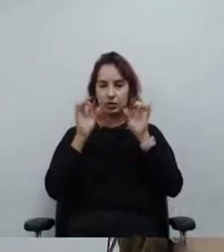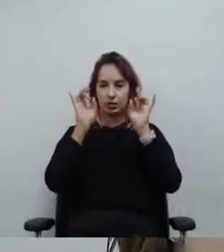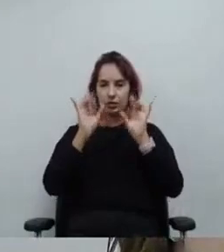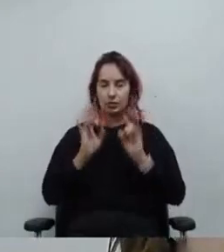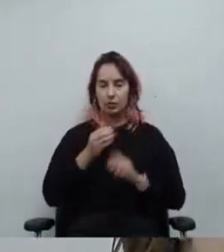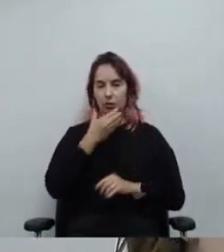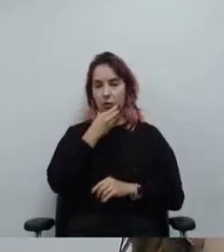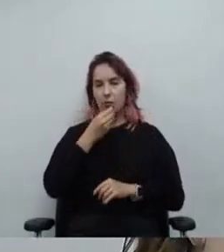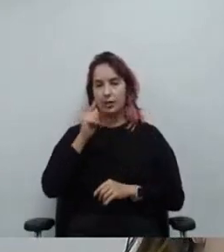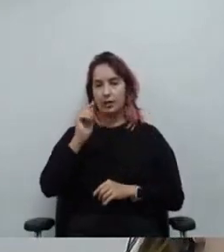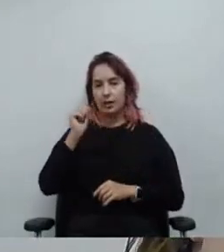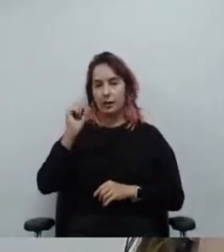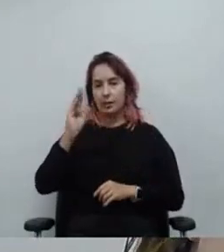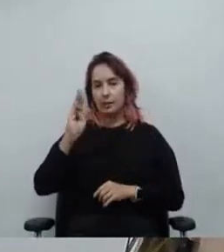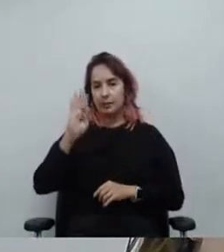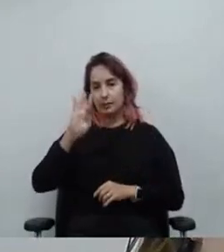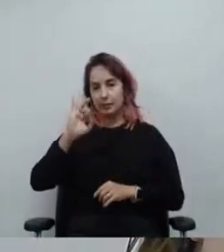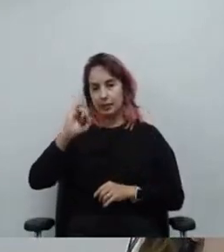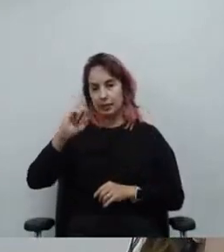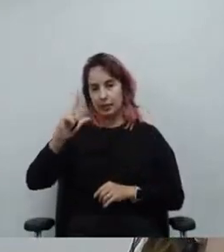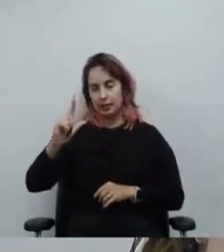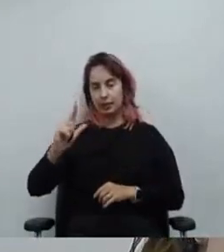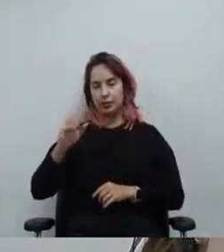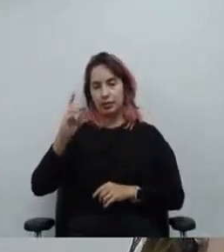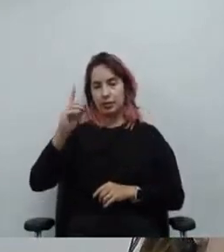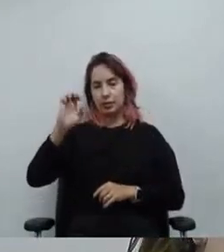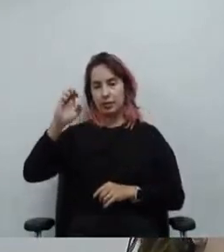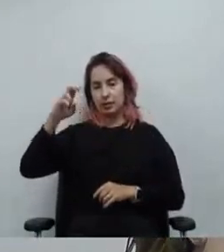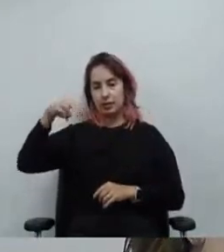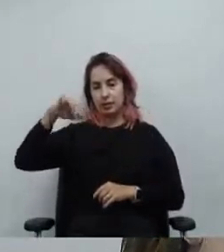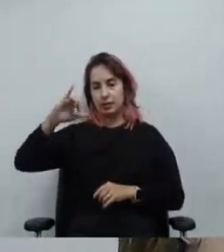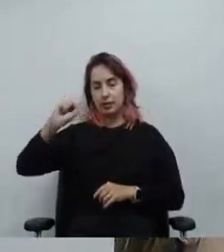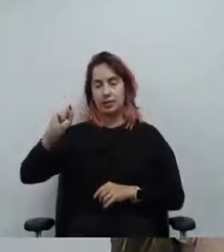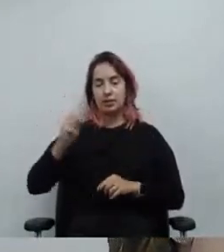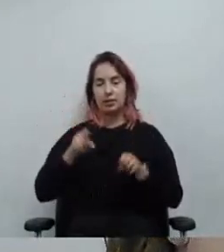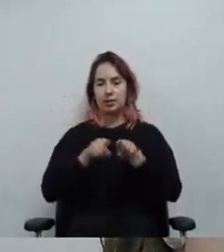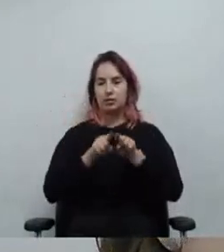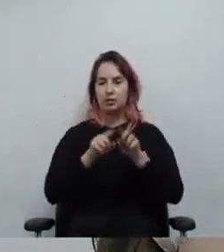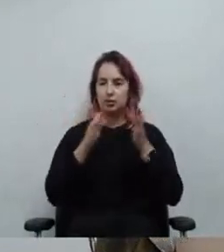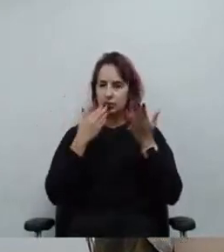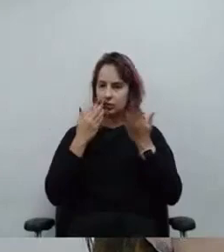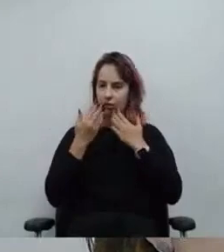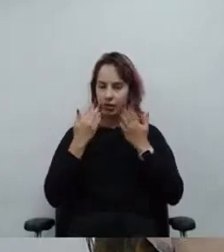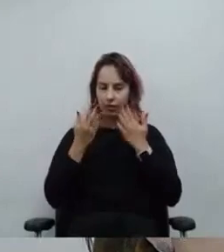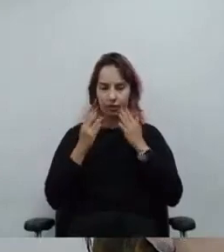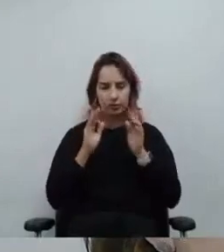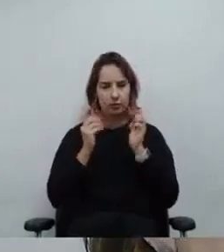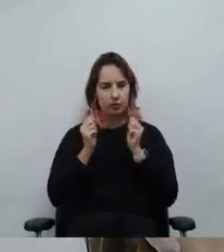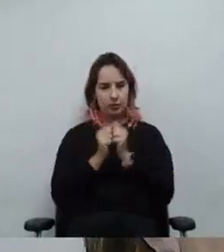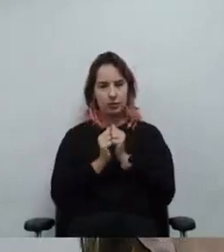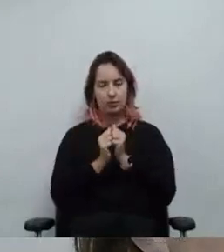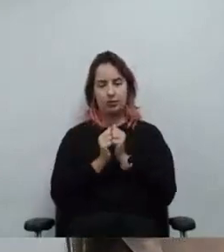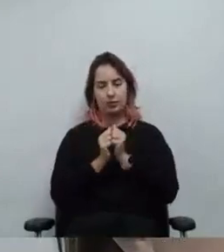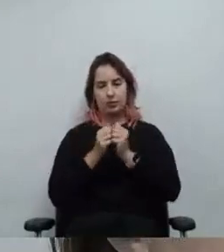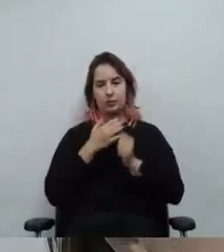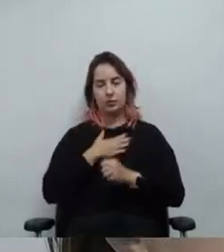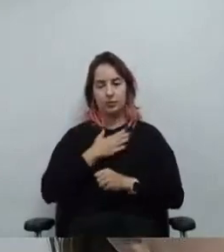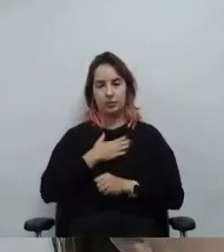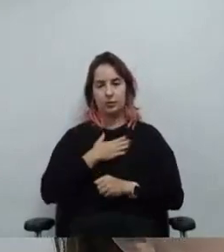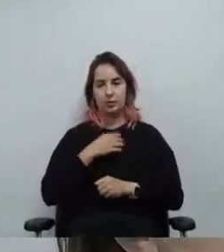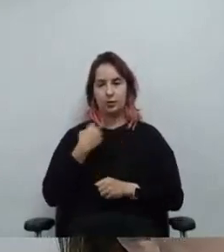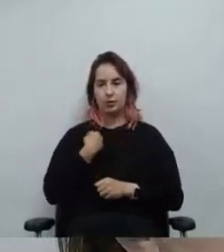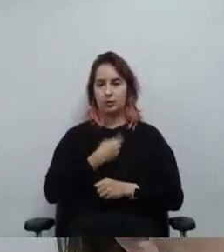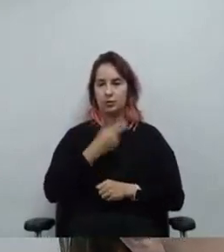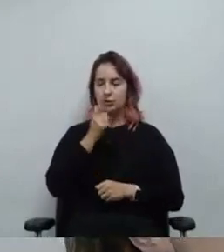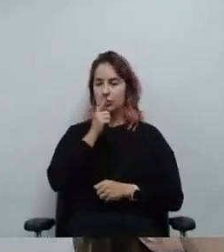do Gabriel, do Brás e do Denis de Registro, que estiveram em diálogo comigo durante todos esses dias, para que a gente consiga chegar num ponto